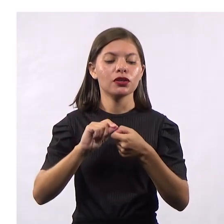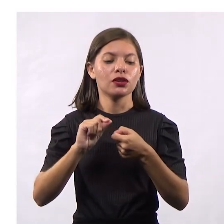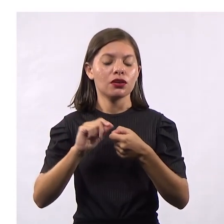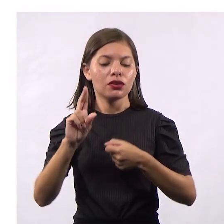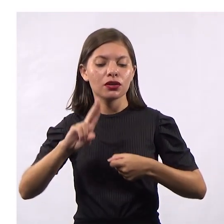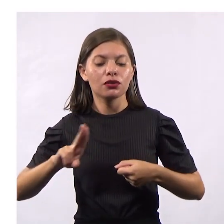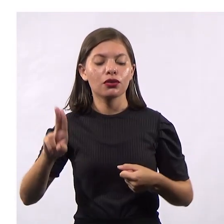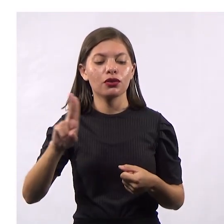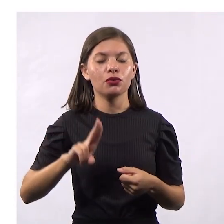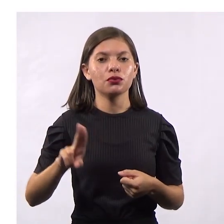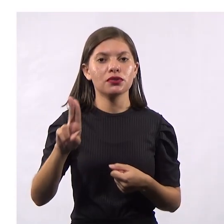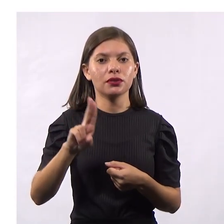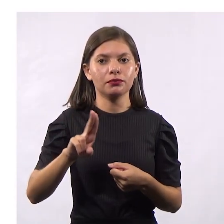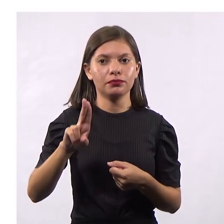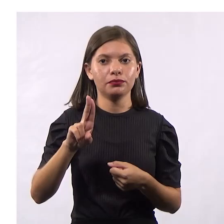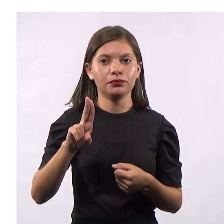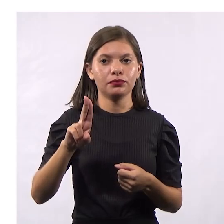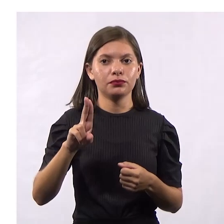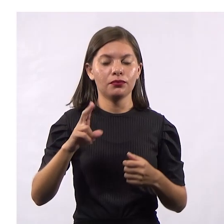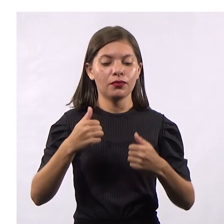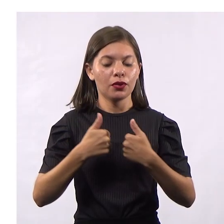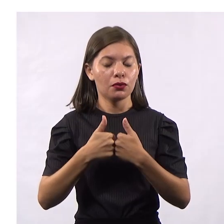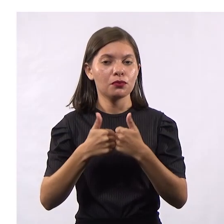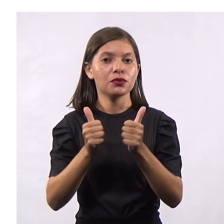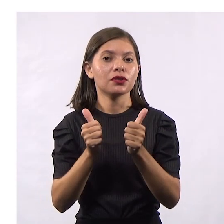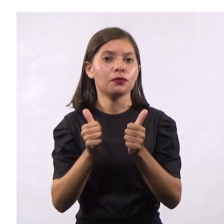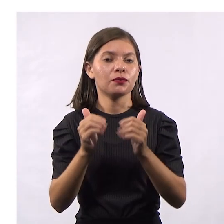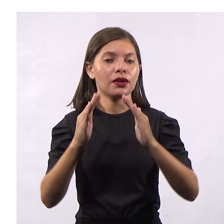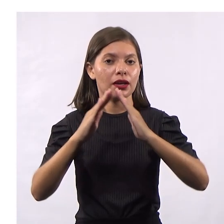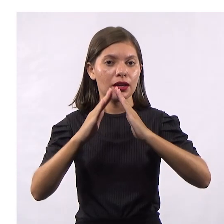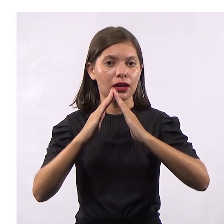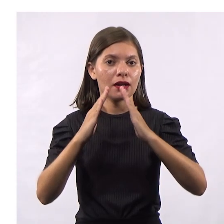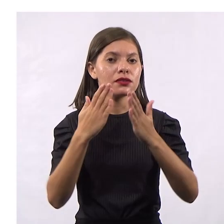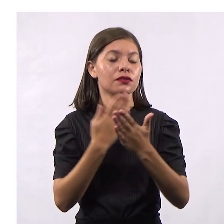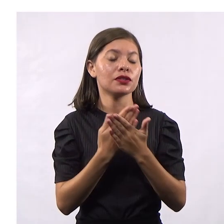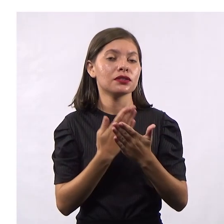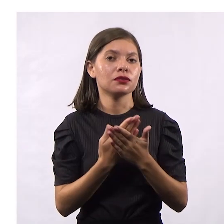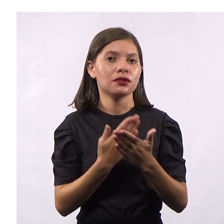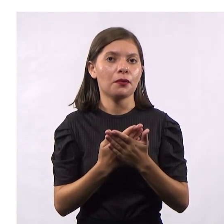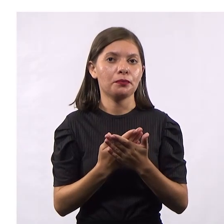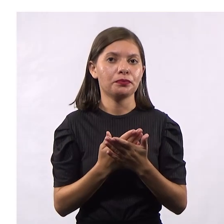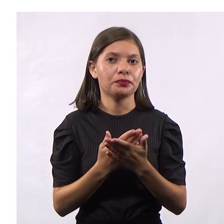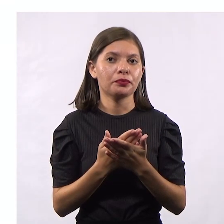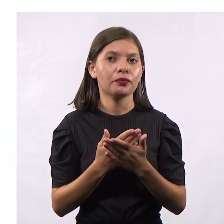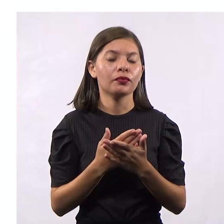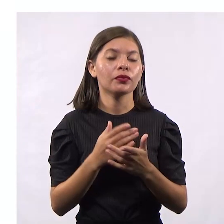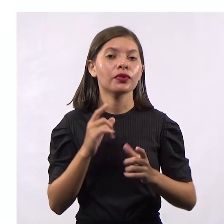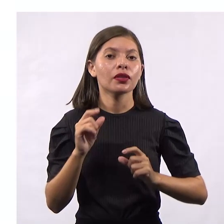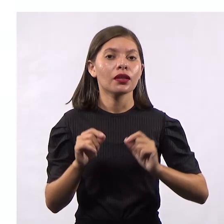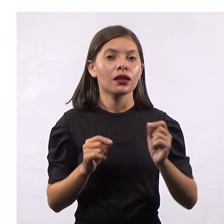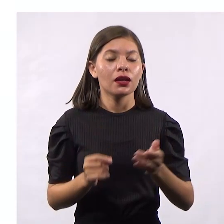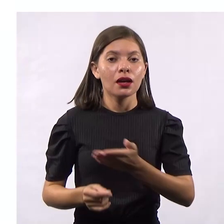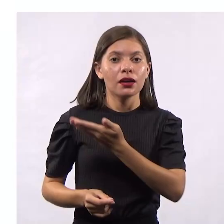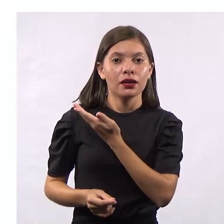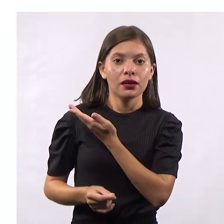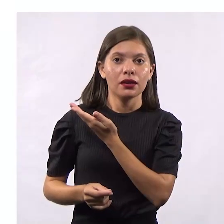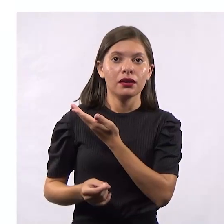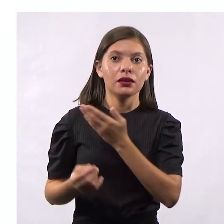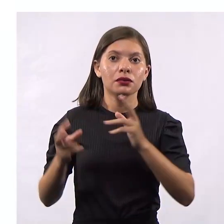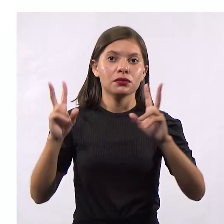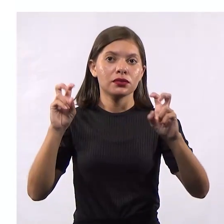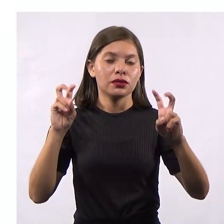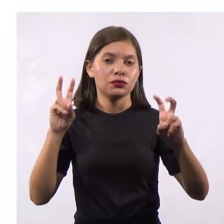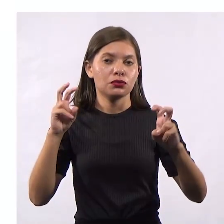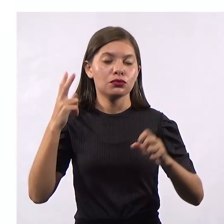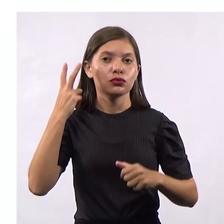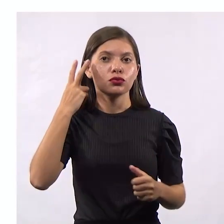que a gente não vai ver, mas vocês vão ver em casa. A gente não vai ver na aula, mas vocês vão ver em casa, tá? Concessões diferenciadas. Aqui a